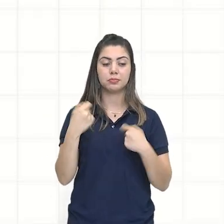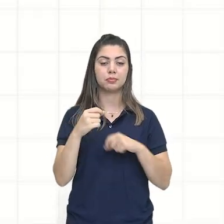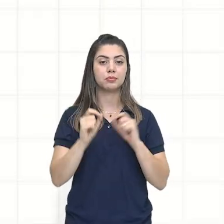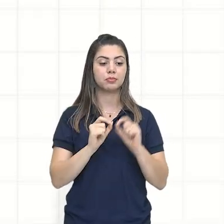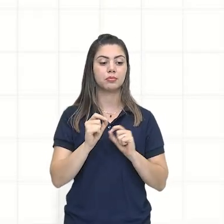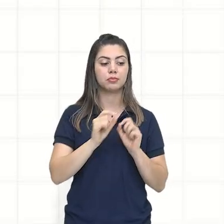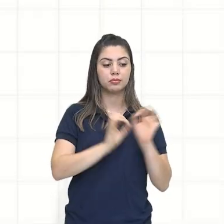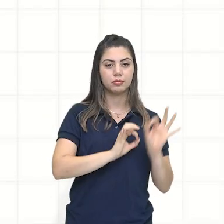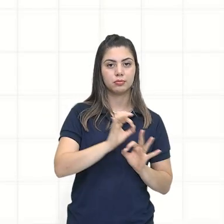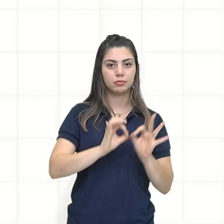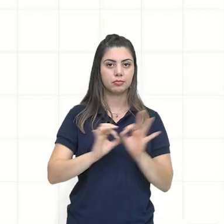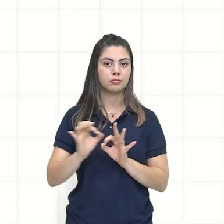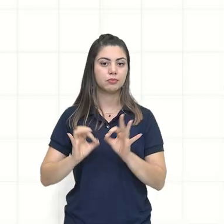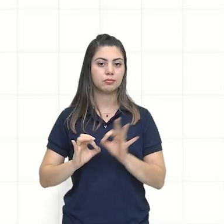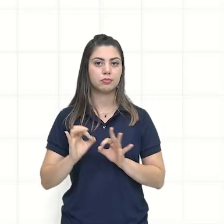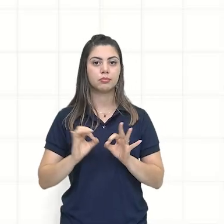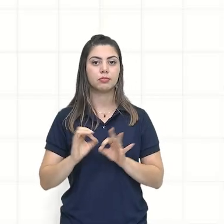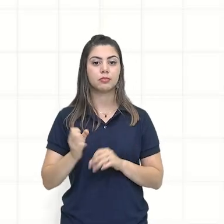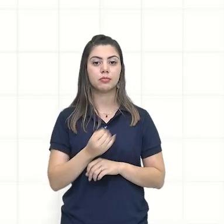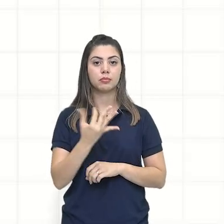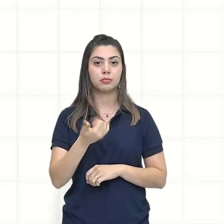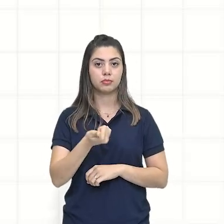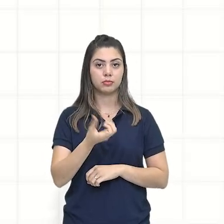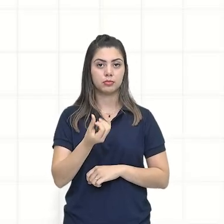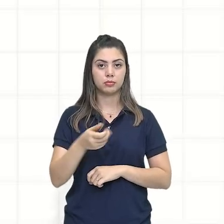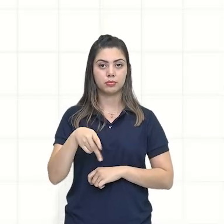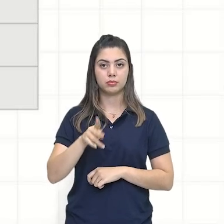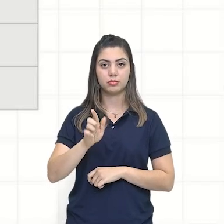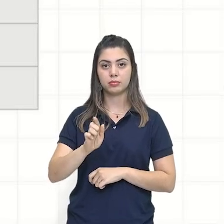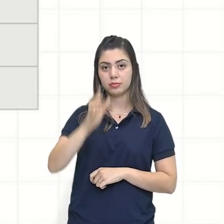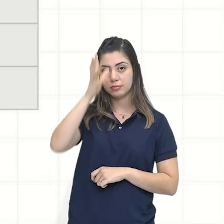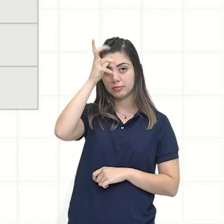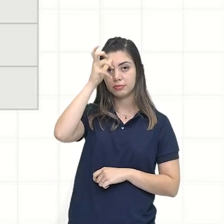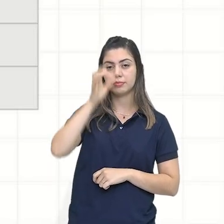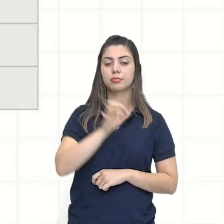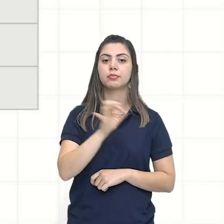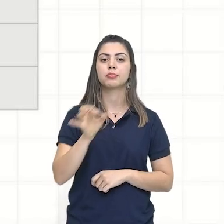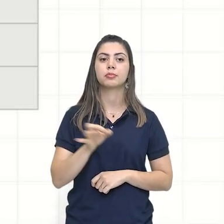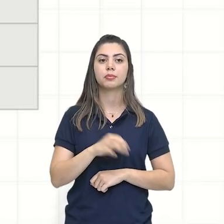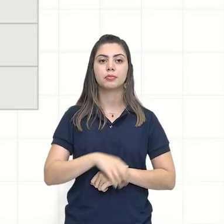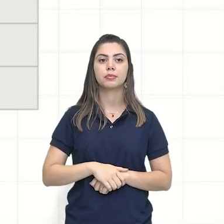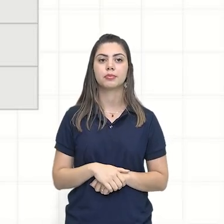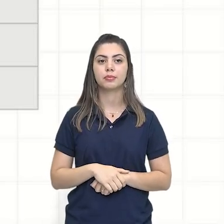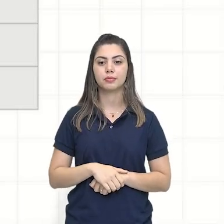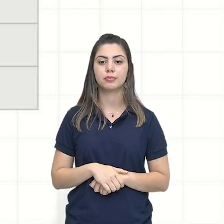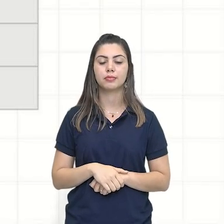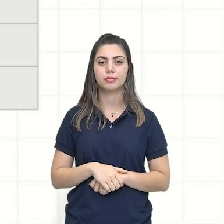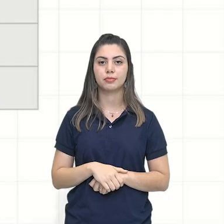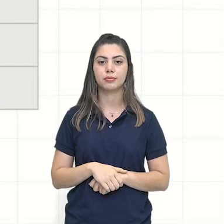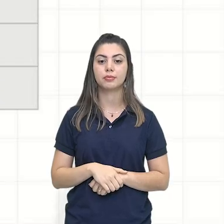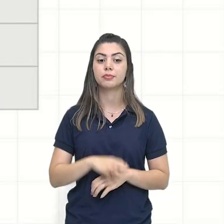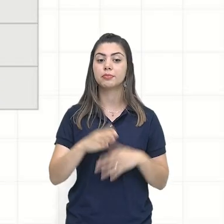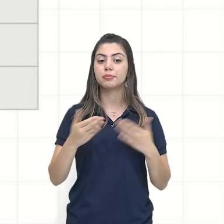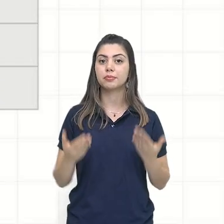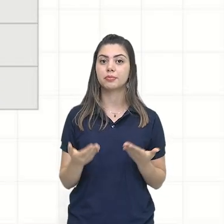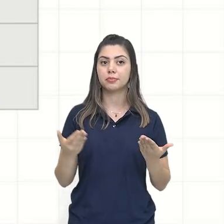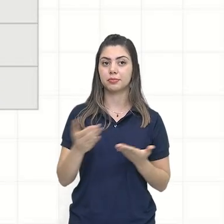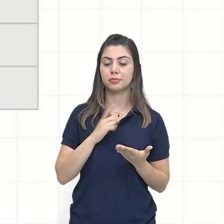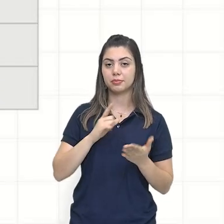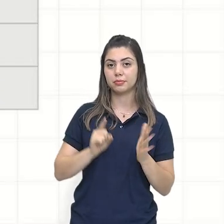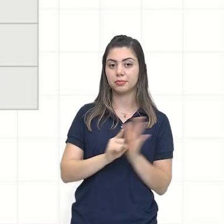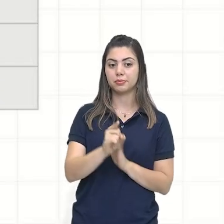ser separados 16 quilos de frango. Beleza. Então, ó, para a nossa terceira pergunta